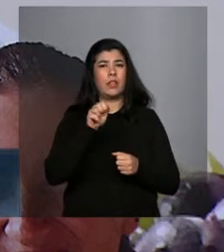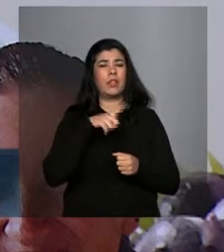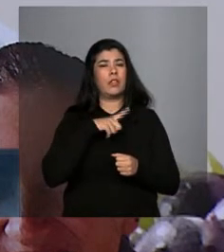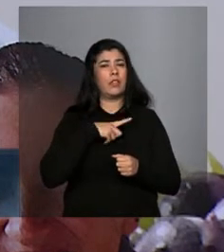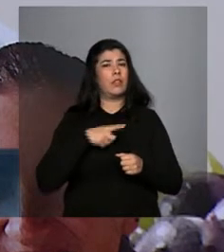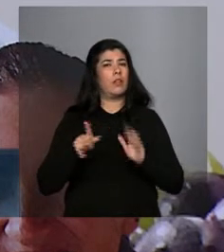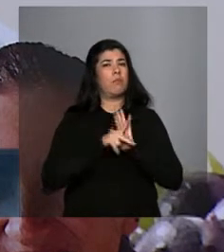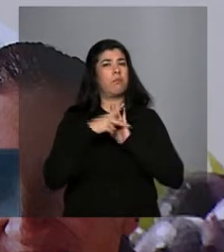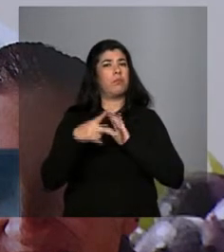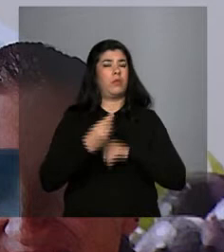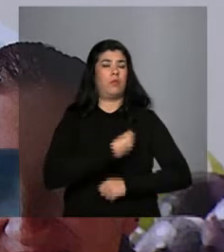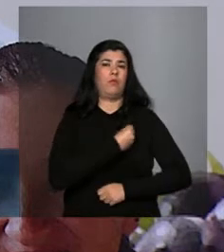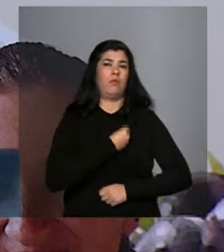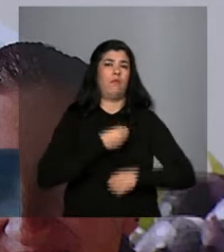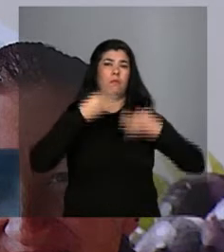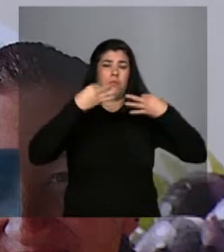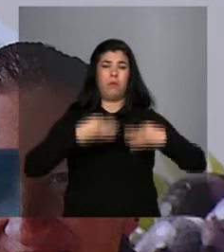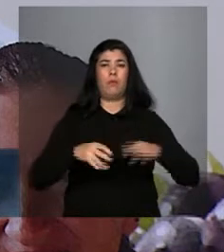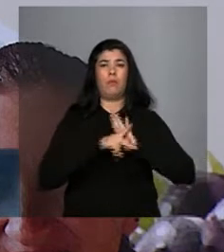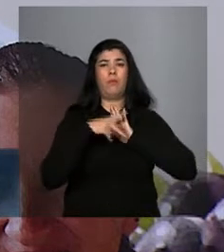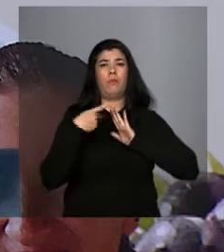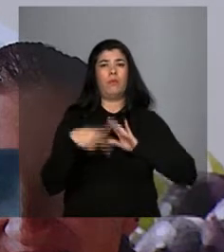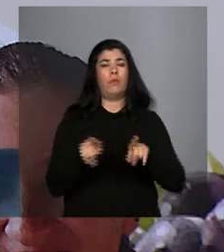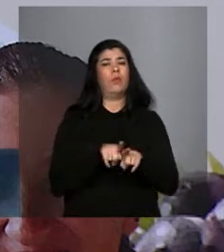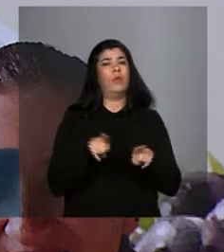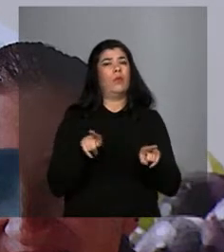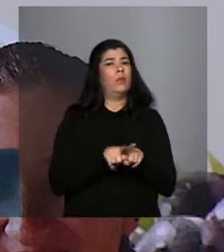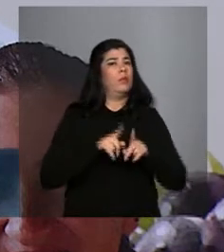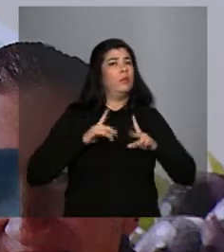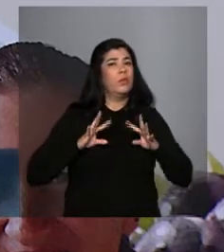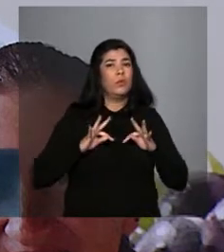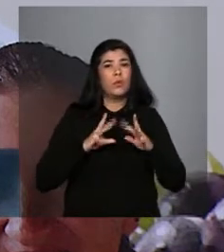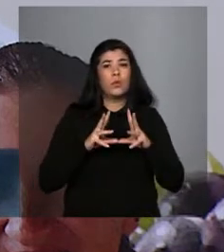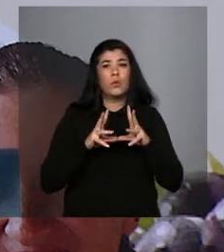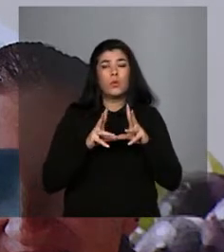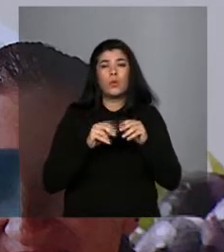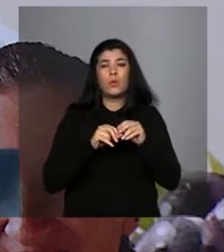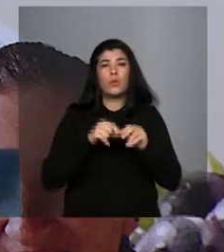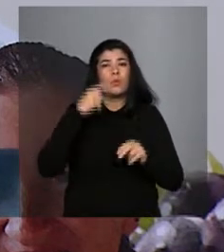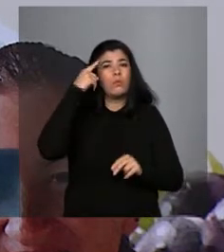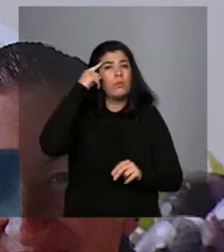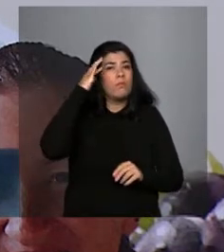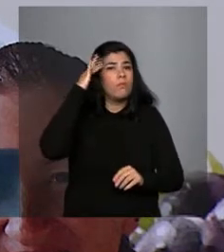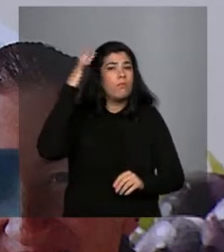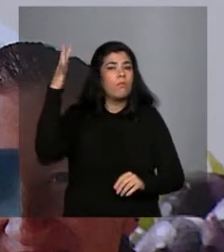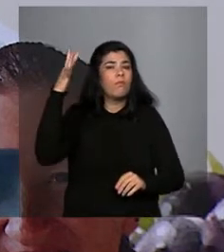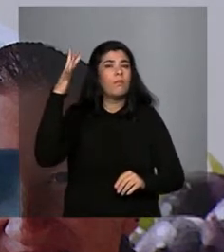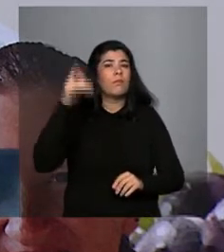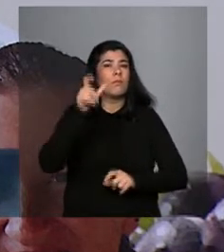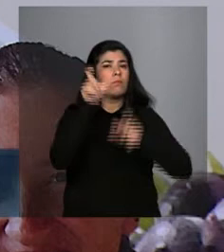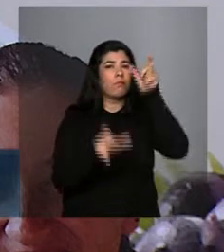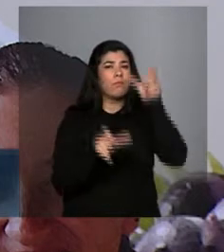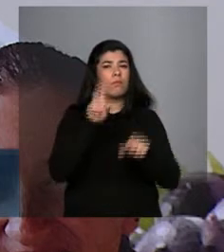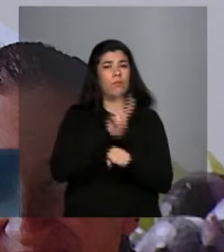padrão de vida adequado a todas as aspirações dos seus integrantes.